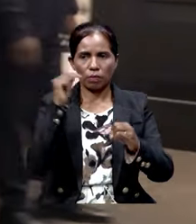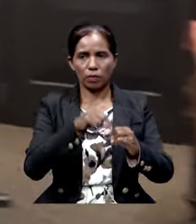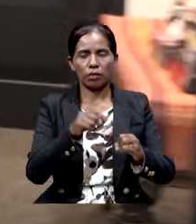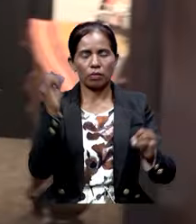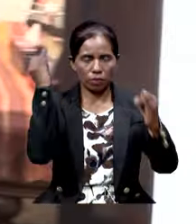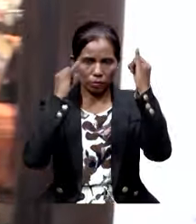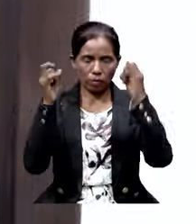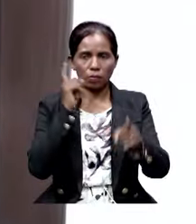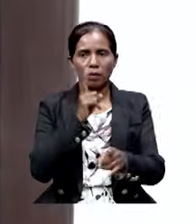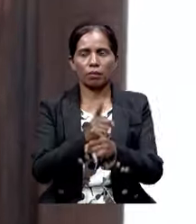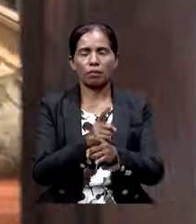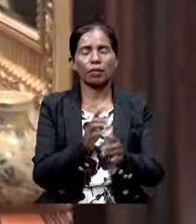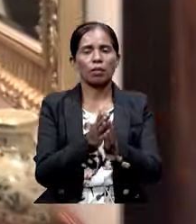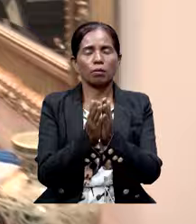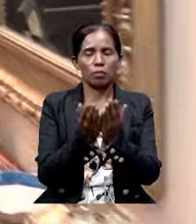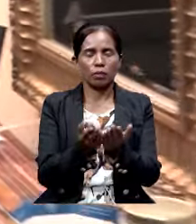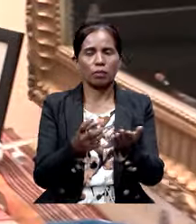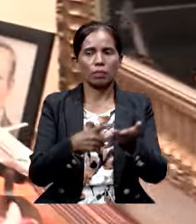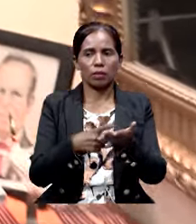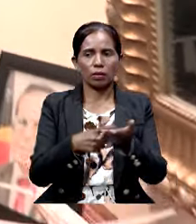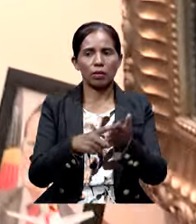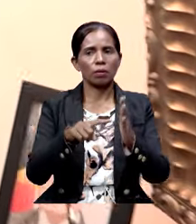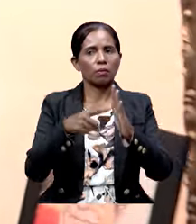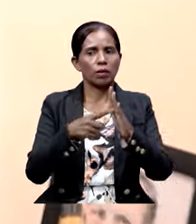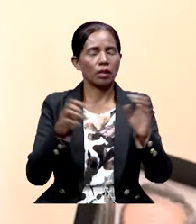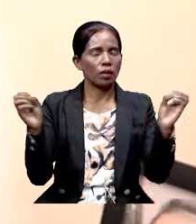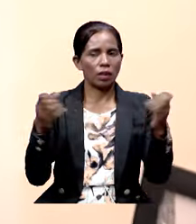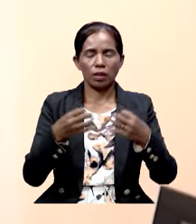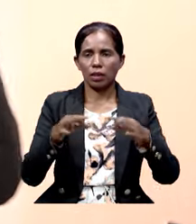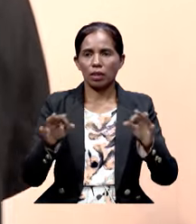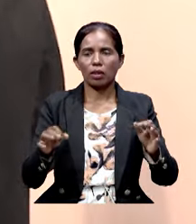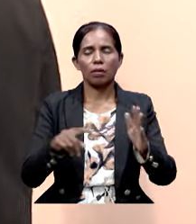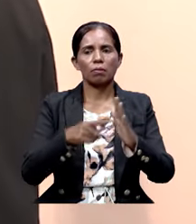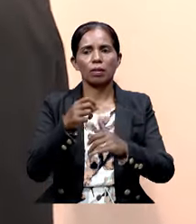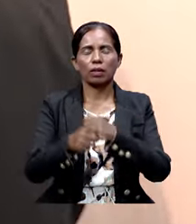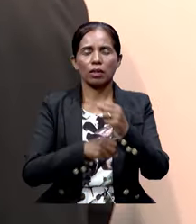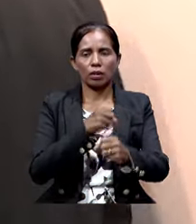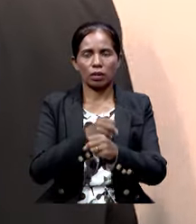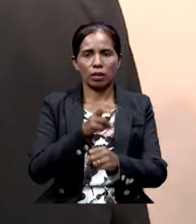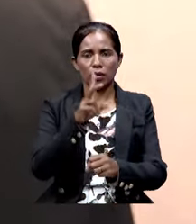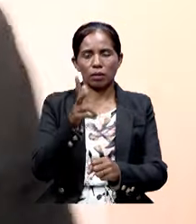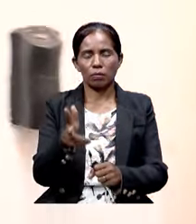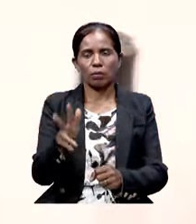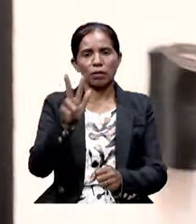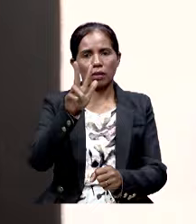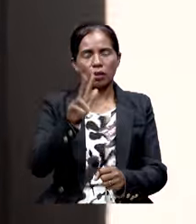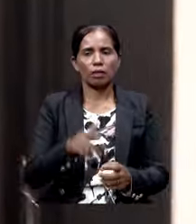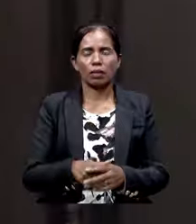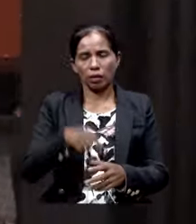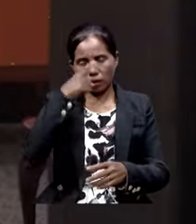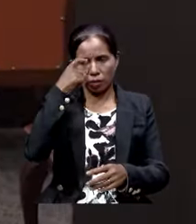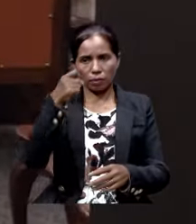los. Karneta passaporte ne começa la iha hajukeda iha inicio tinareun rua Ronulo Racentolo.